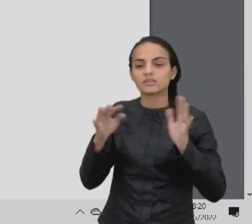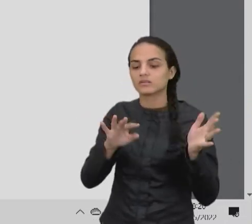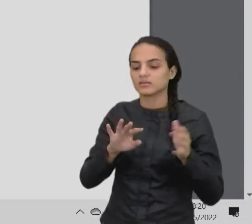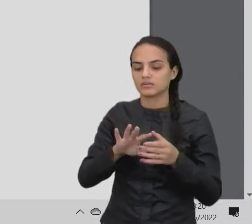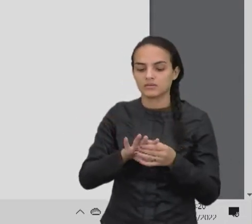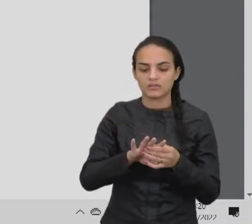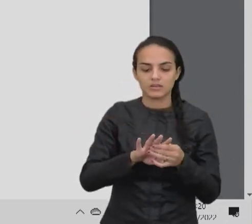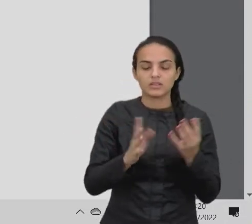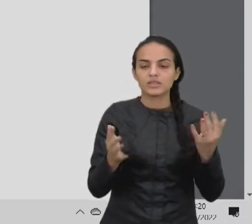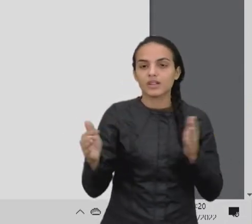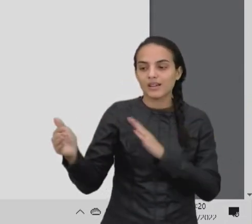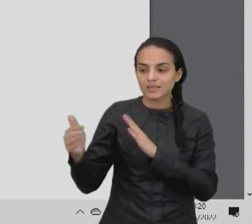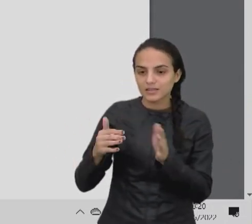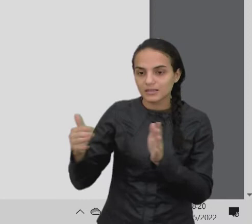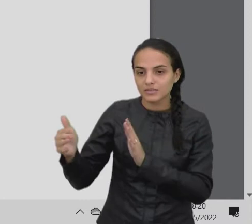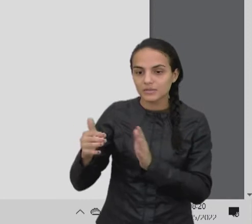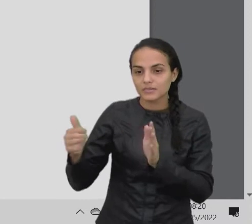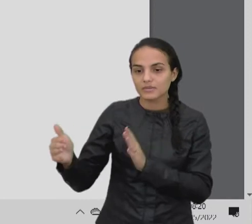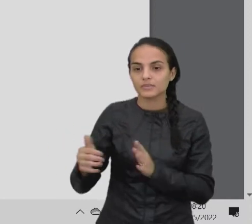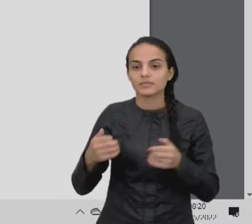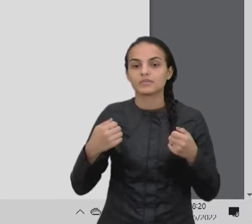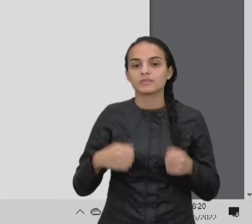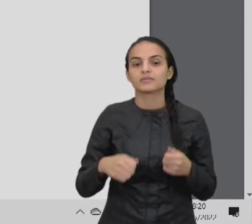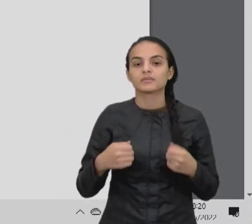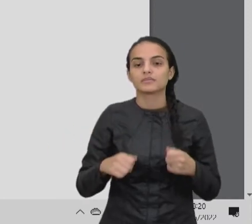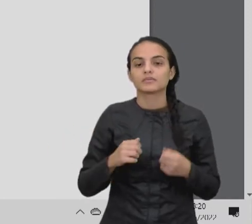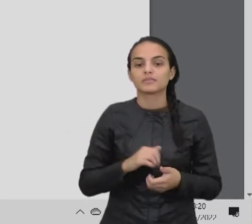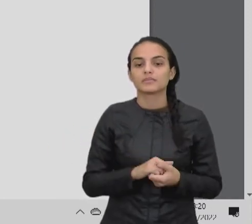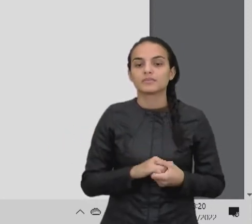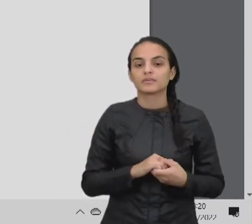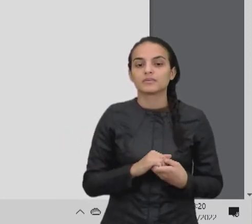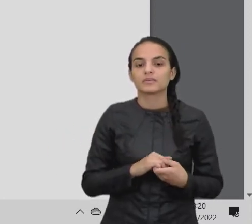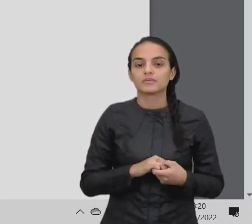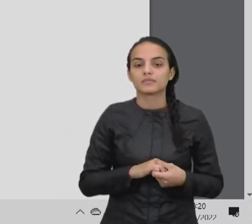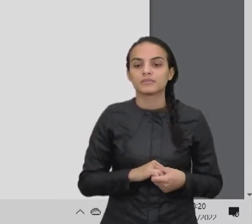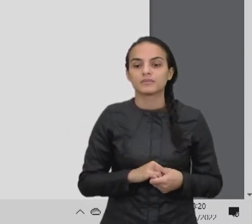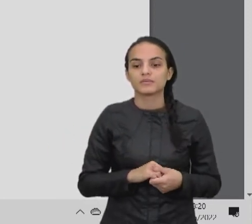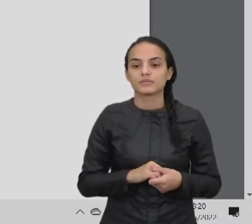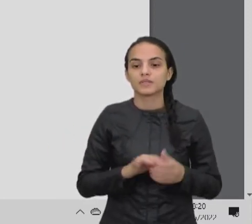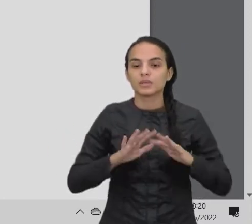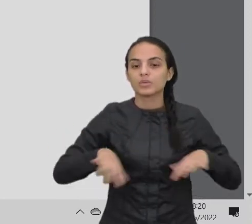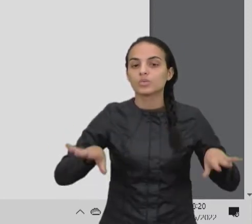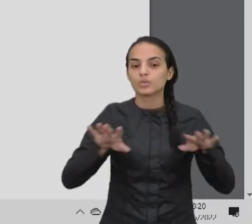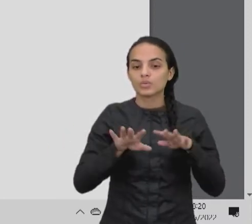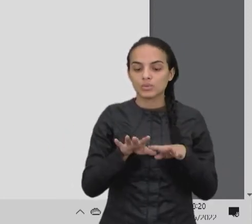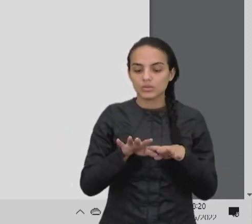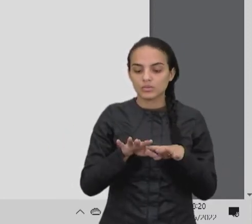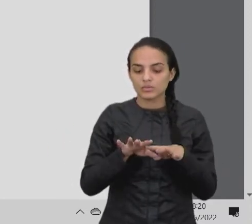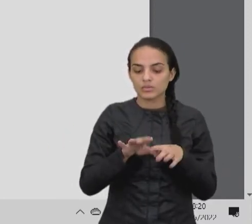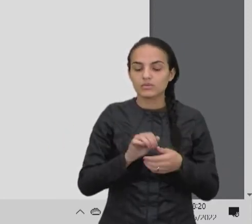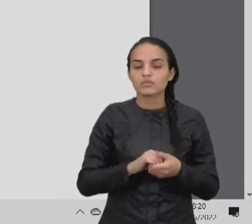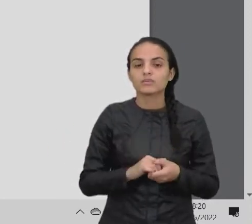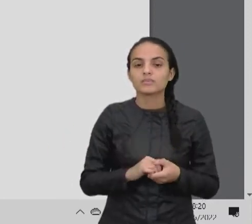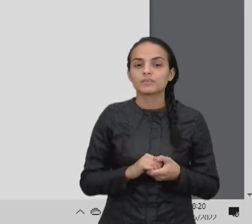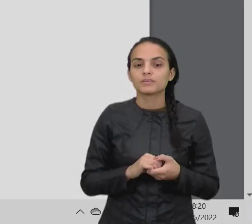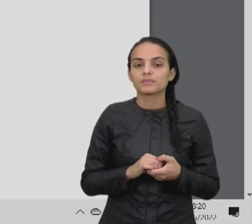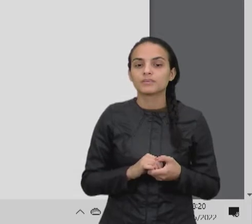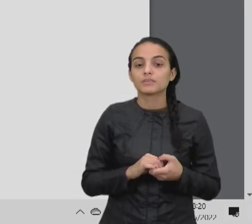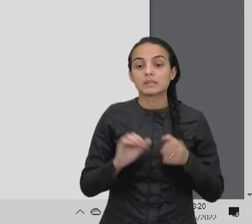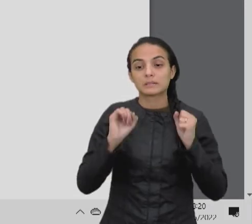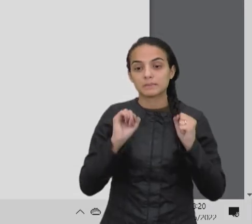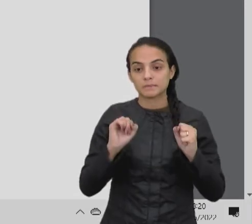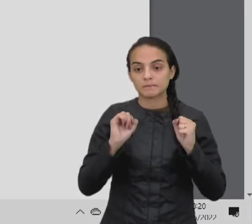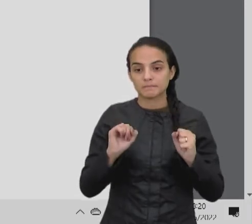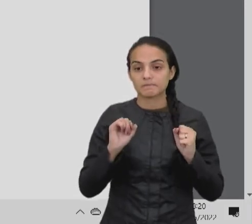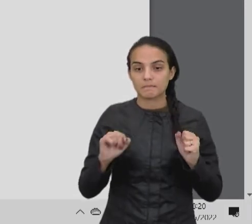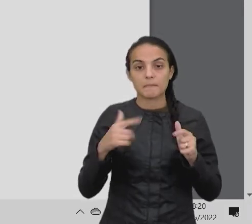condições de acessibilidade, areação e insolação, todas essas coisas que poderiam